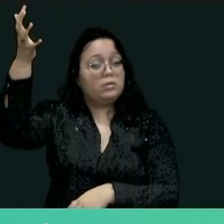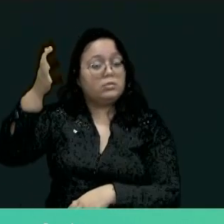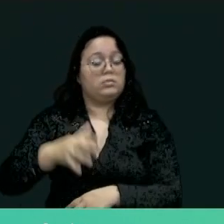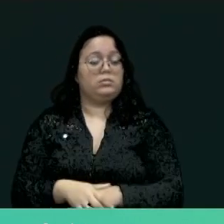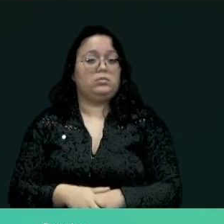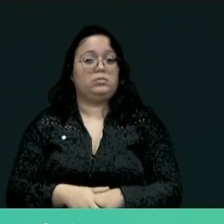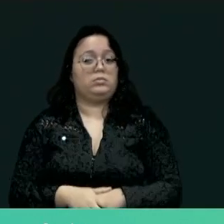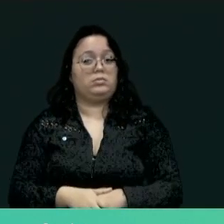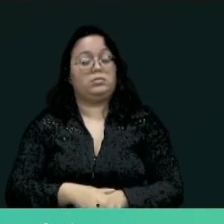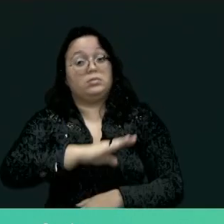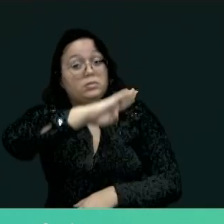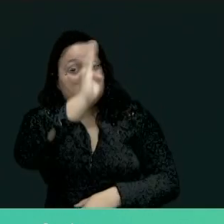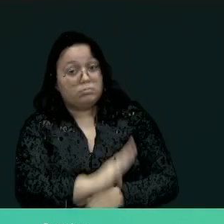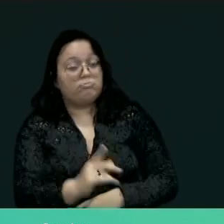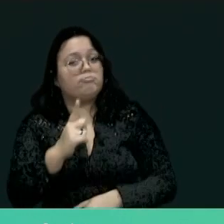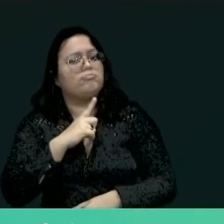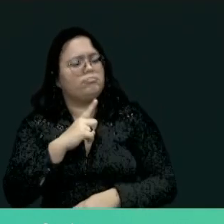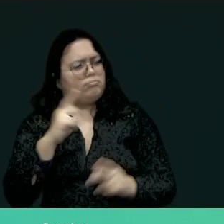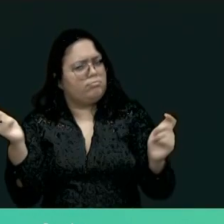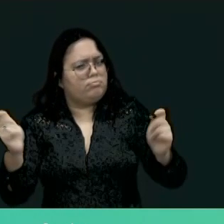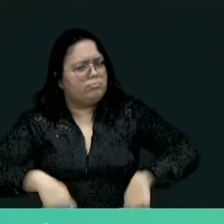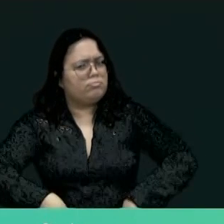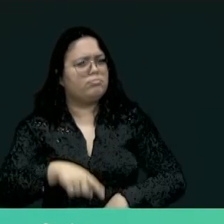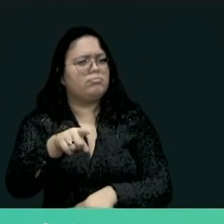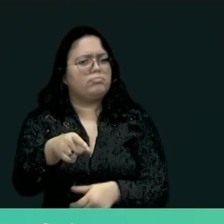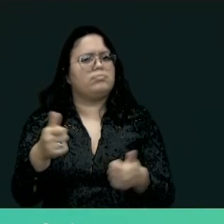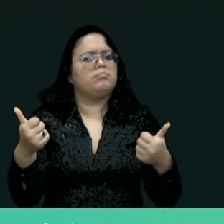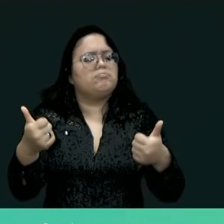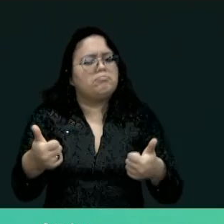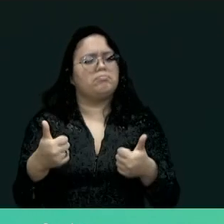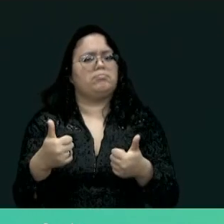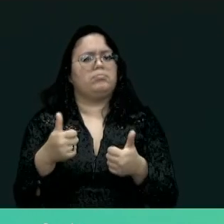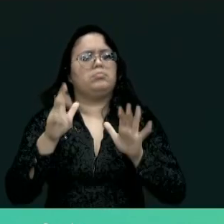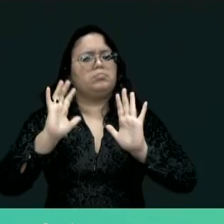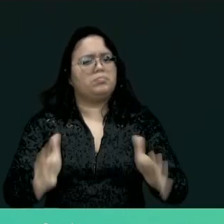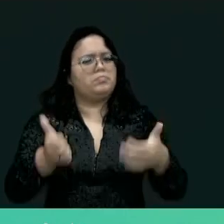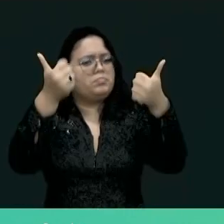Brasil tem um potencial enorme, como foi mencionado,